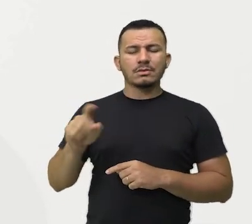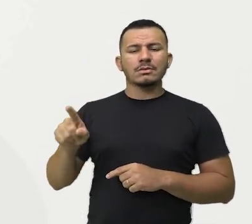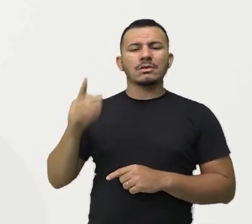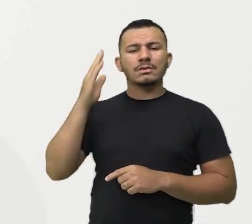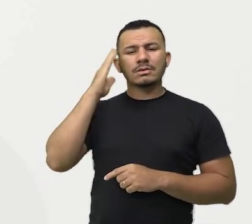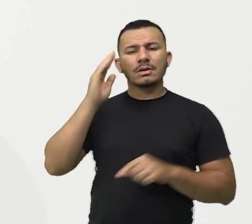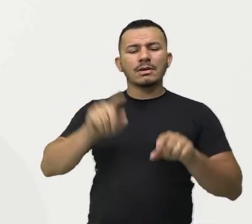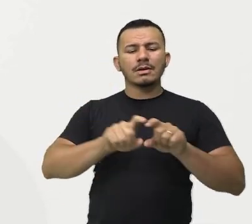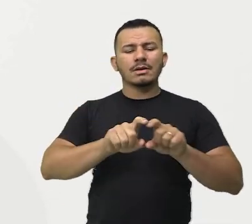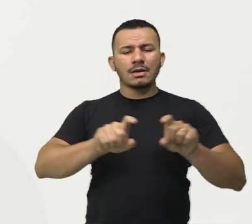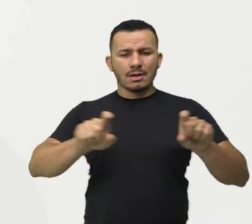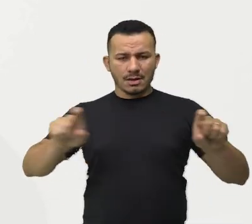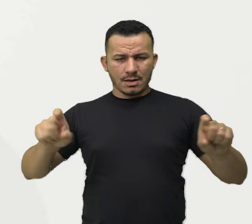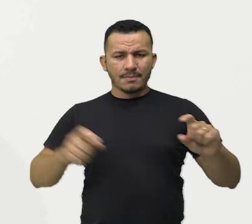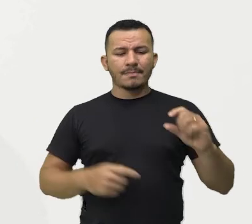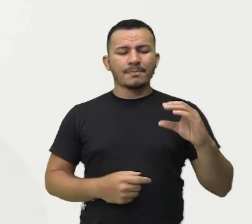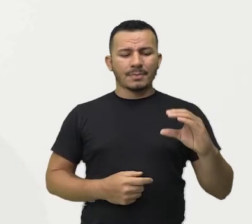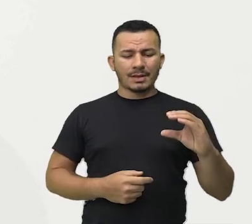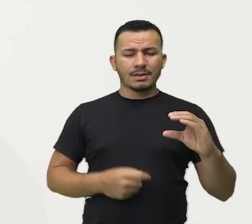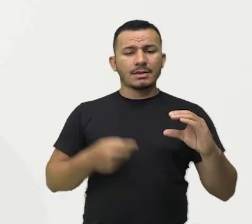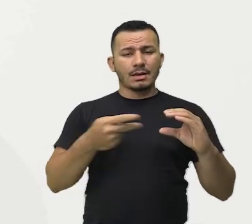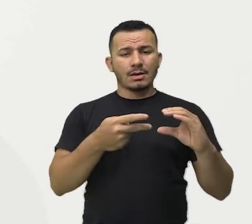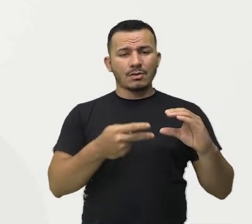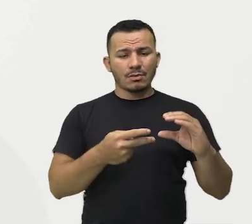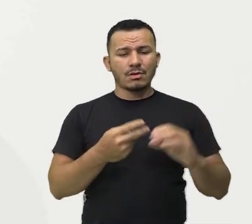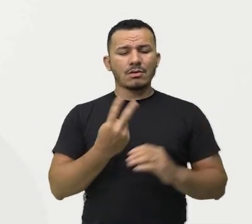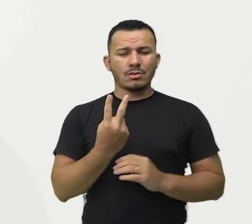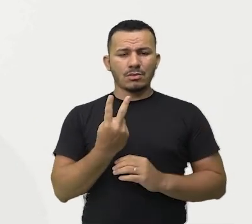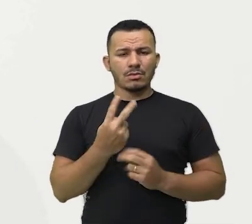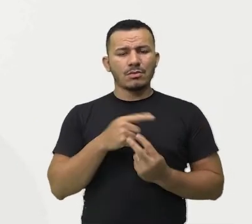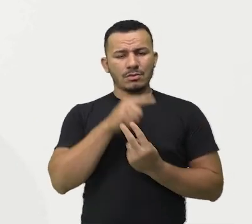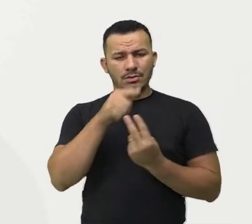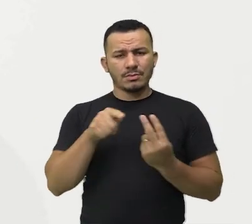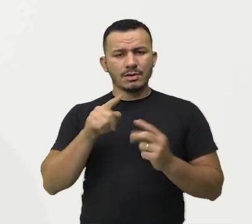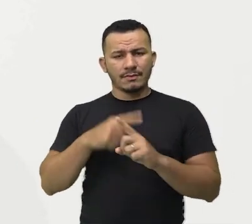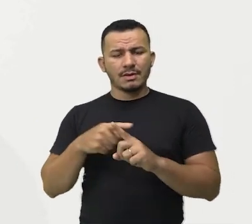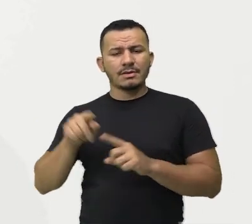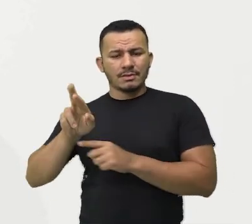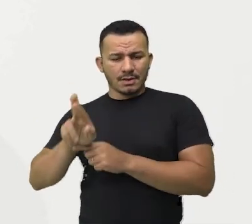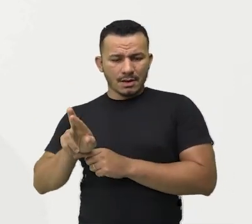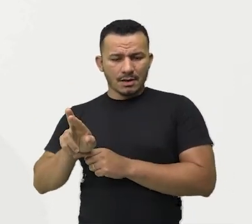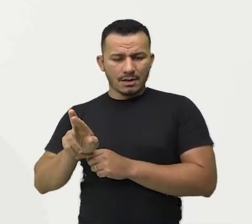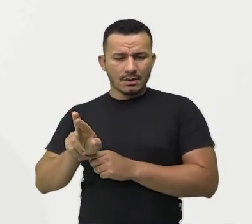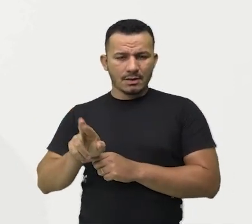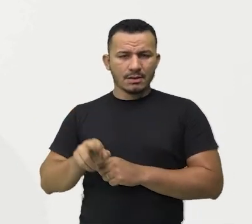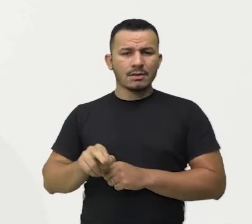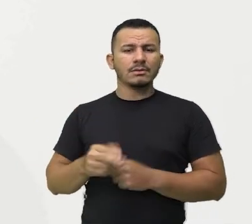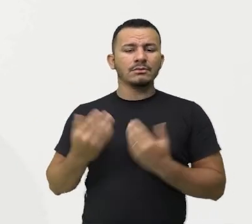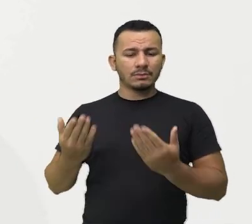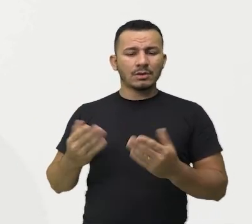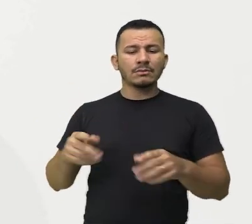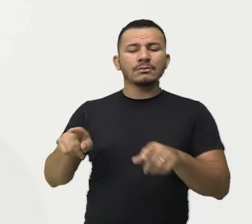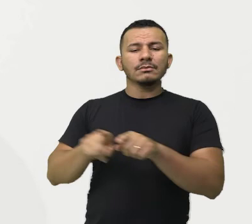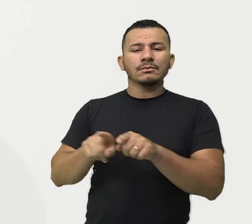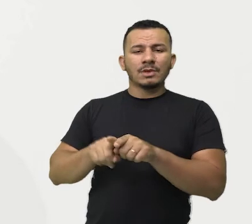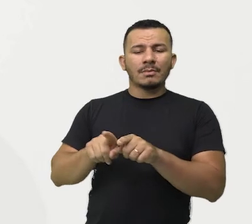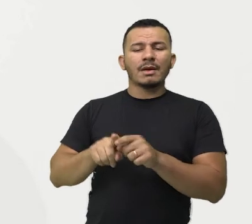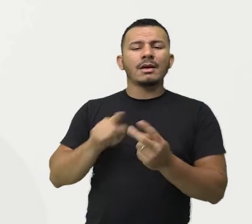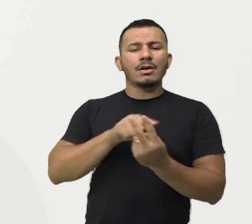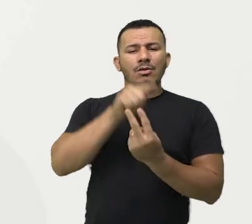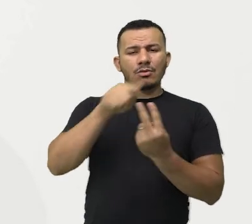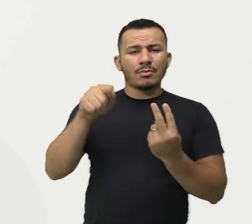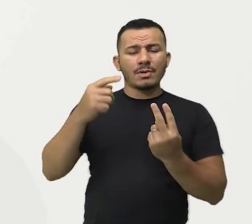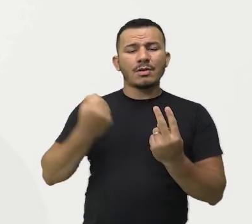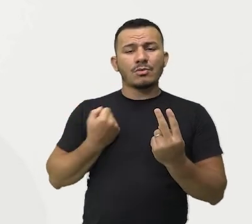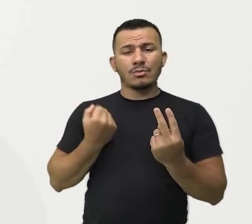240, né? Sabemos que a fórmula é igual a 2πr. A questão